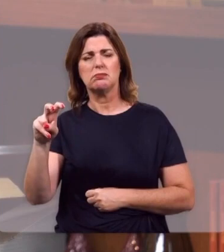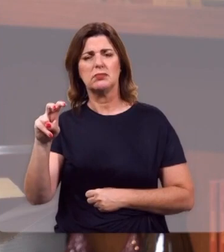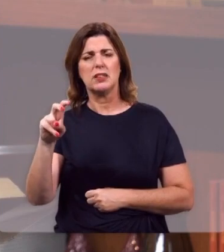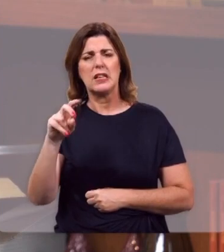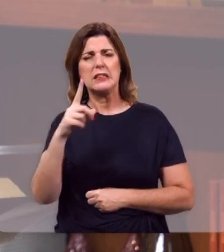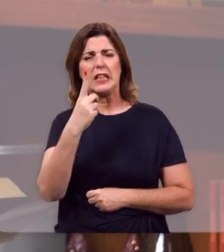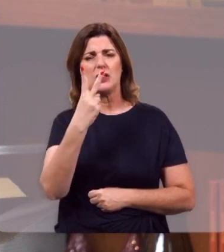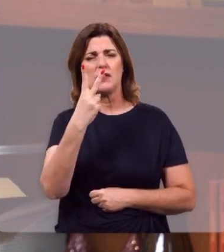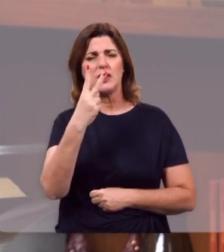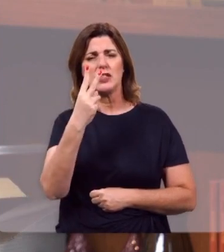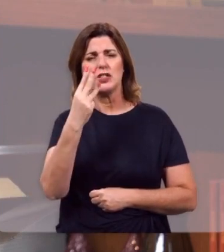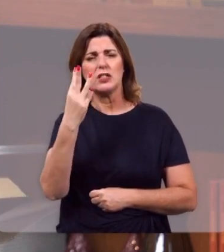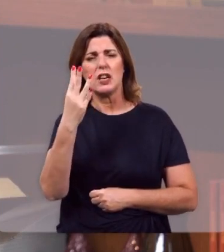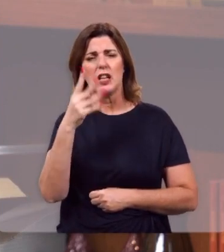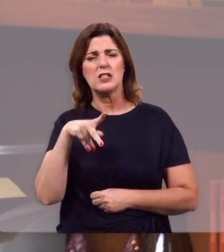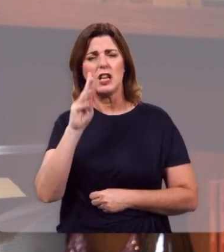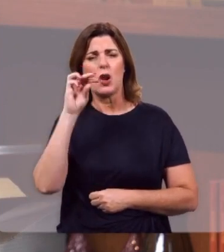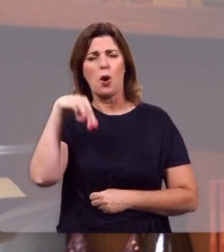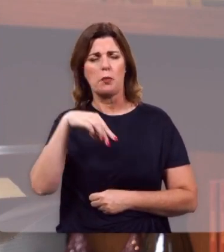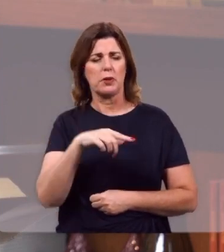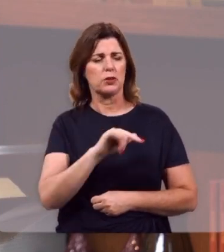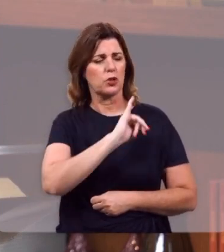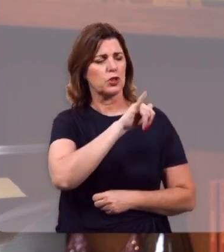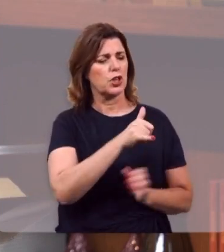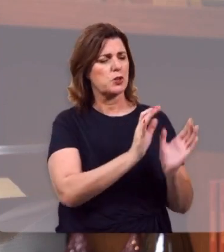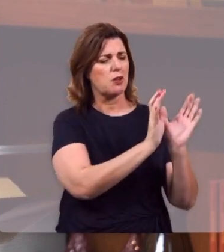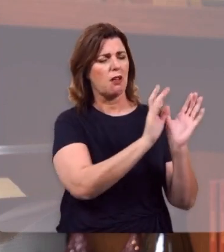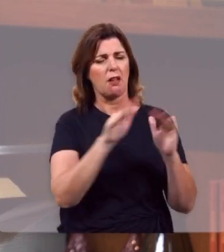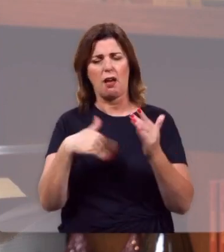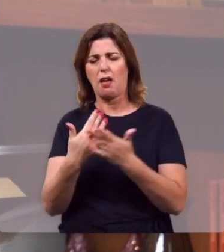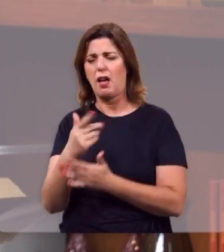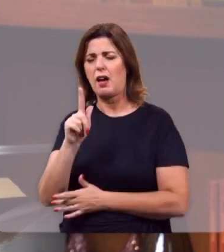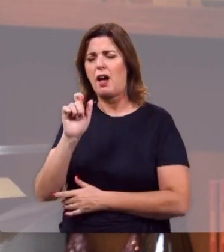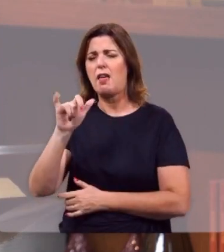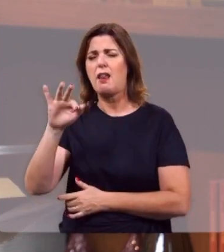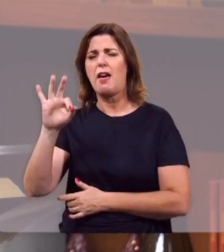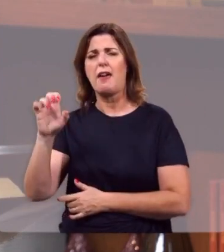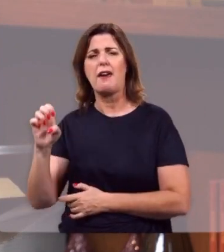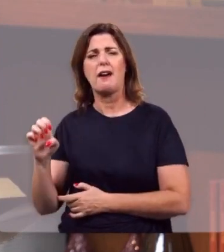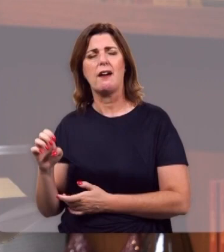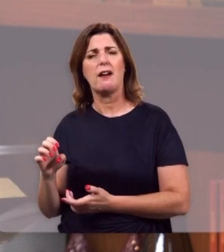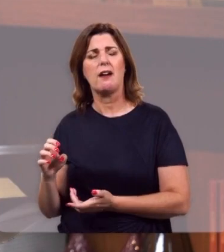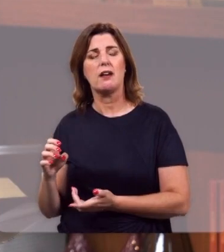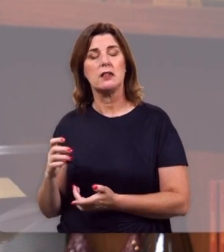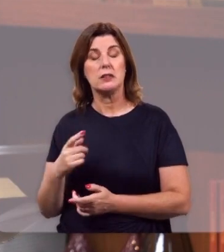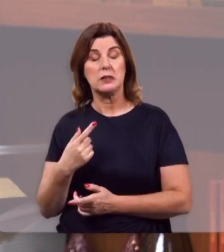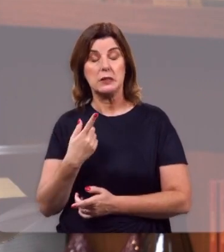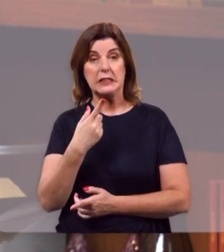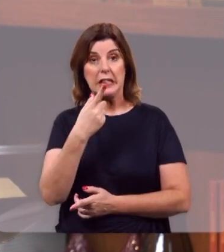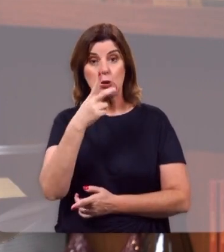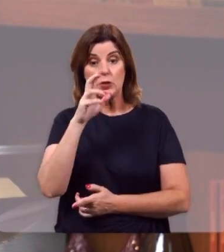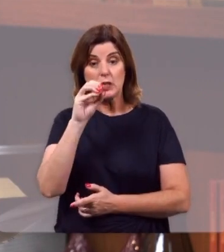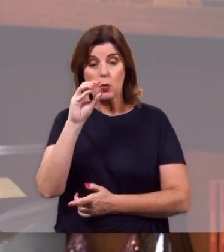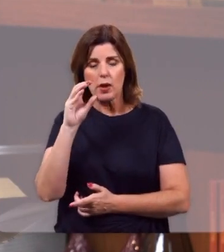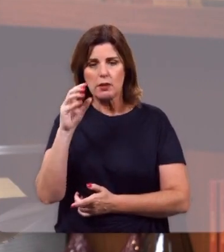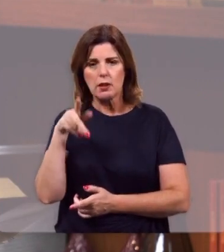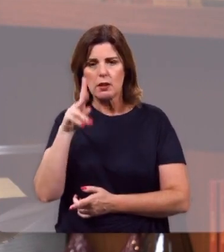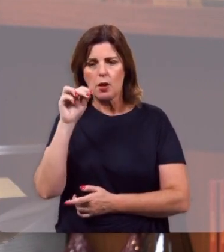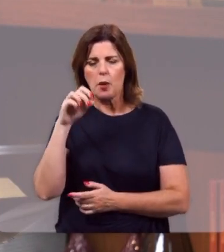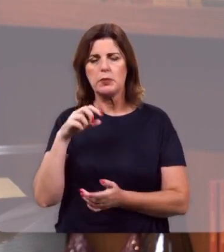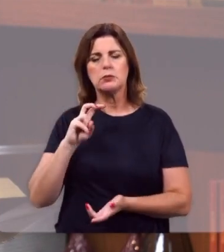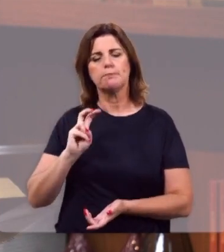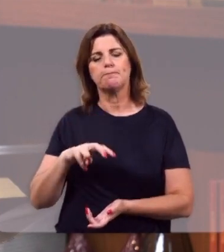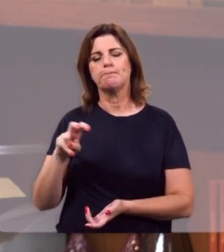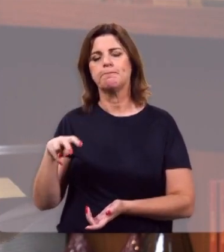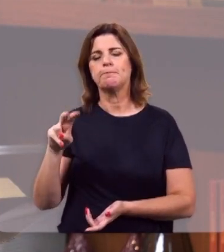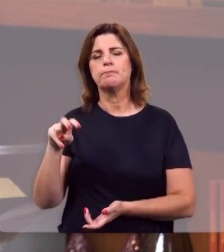São 123 quilômetros em linha reta, 150 quilômetros, a pé.